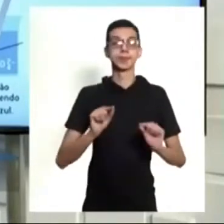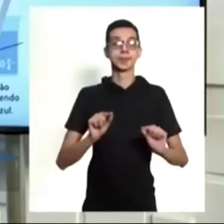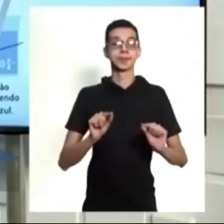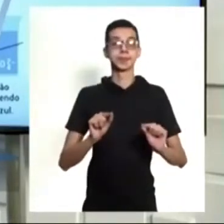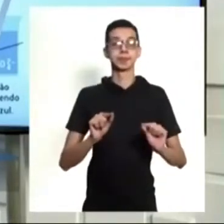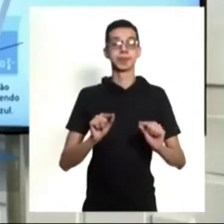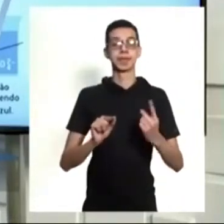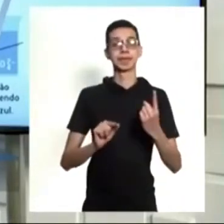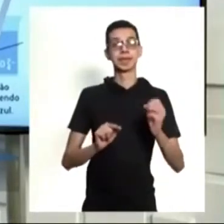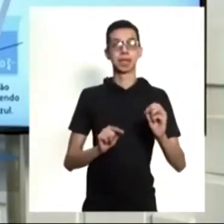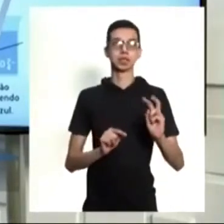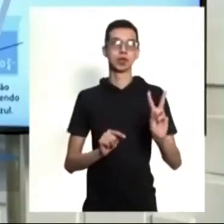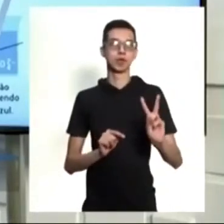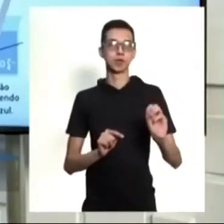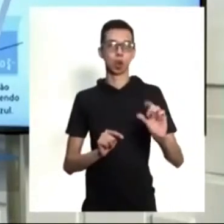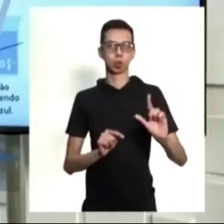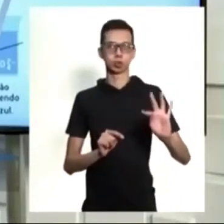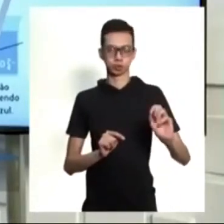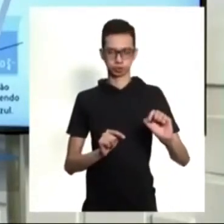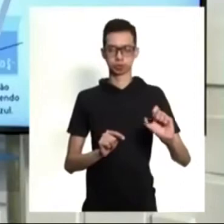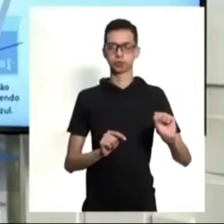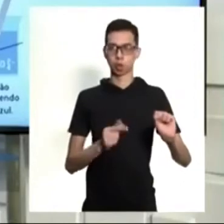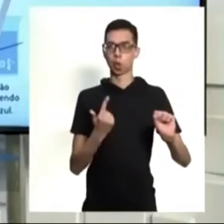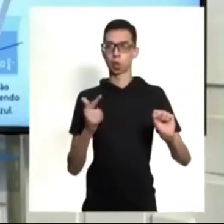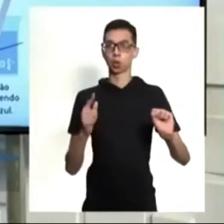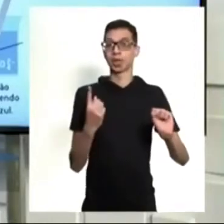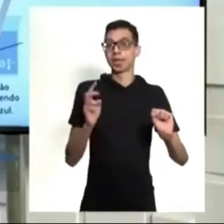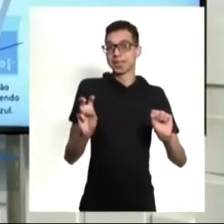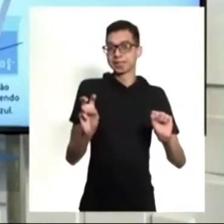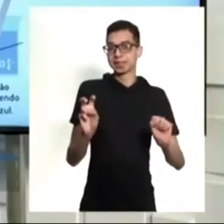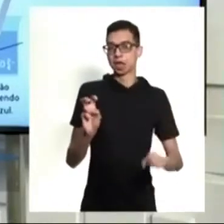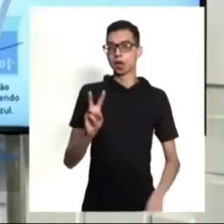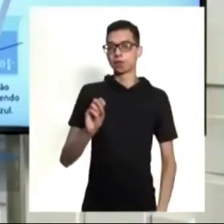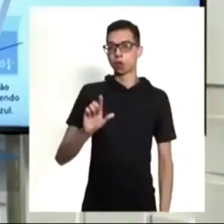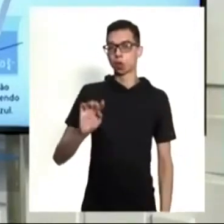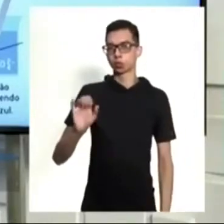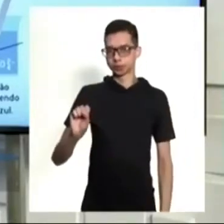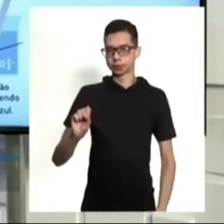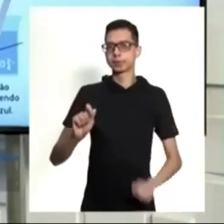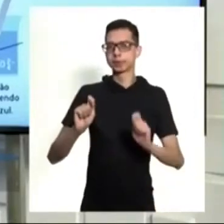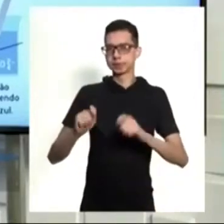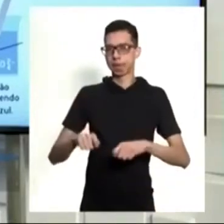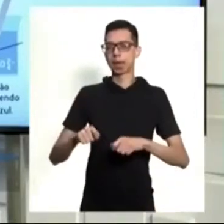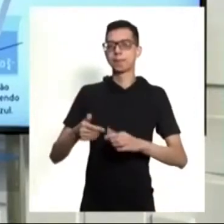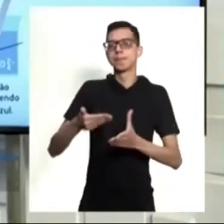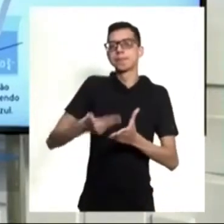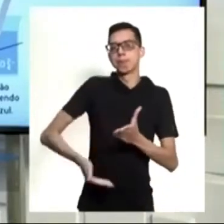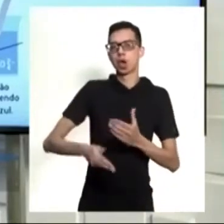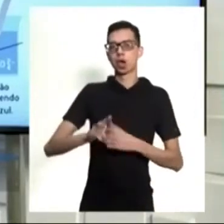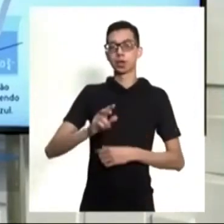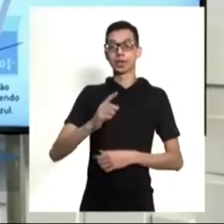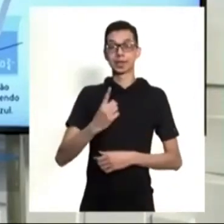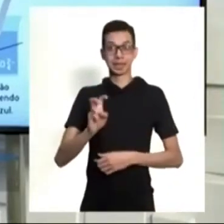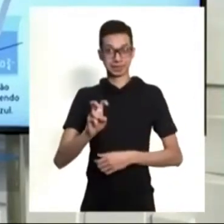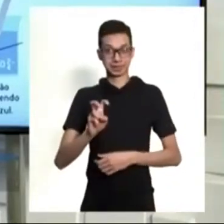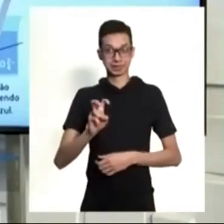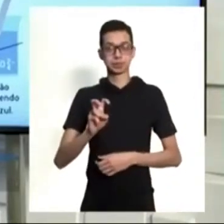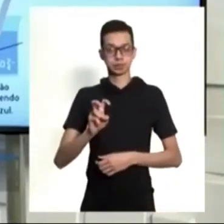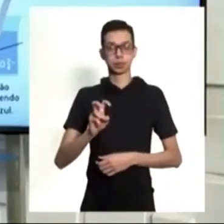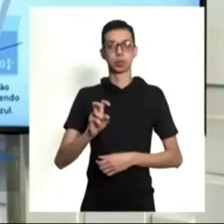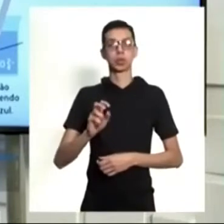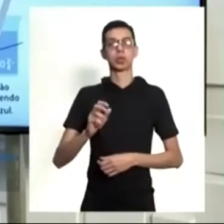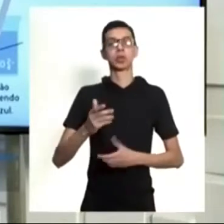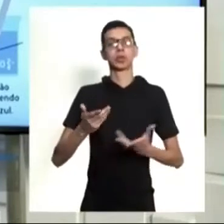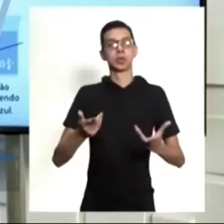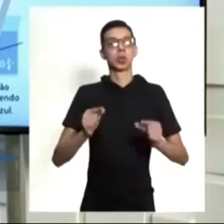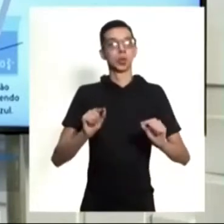que tem potencial de redução de 15 volts. Esse que tem o potencial de redução de 15 volts, que é maior que o de 10, ele vai